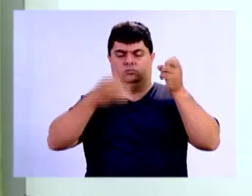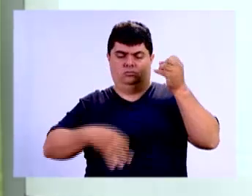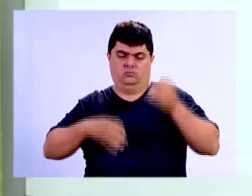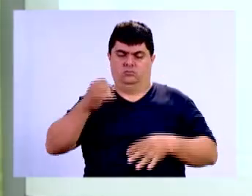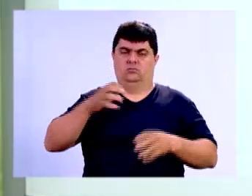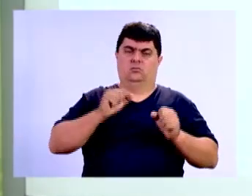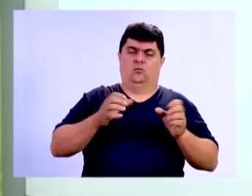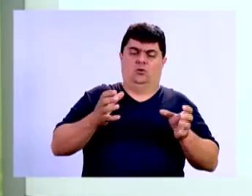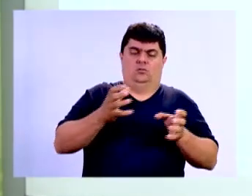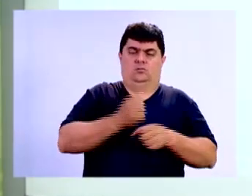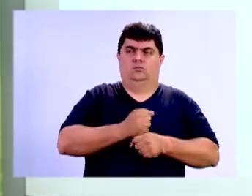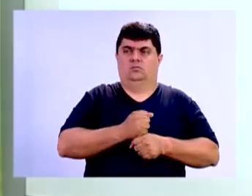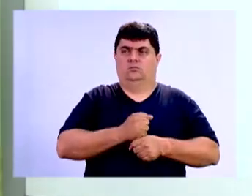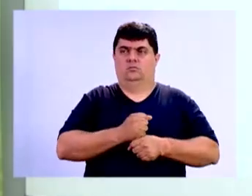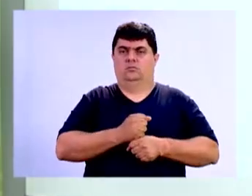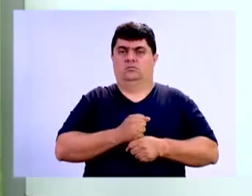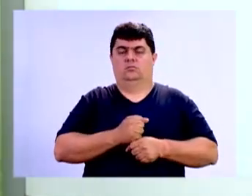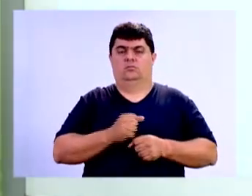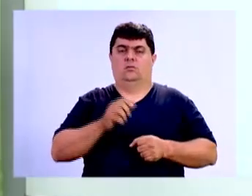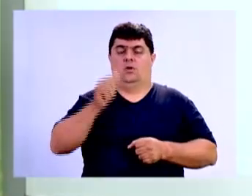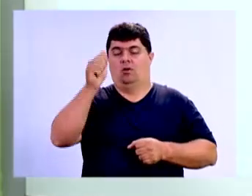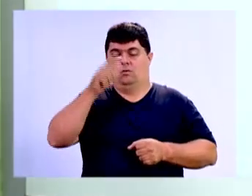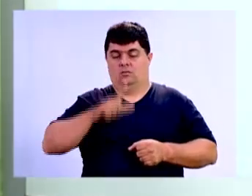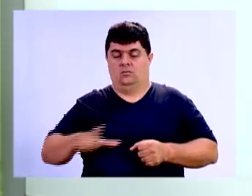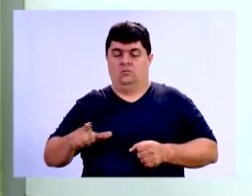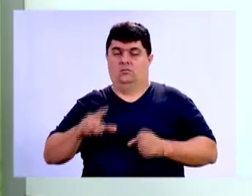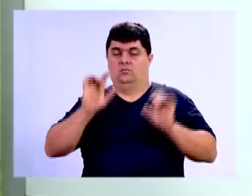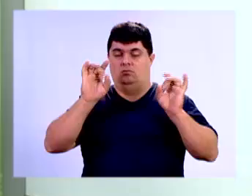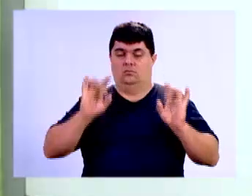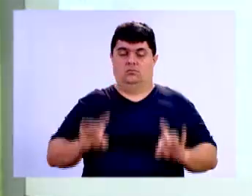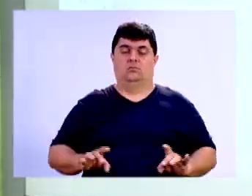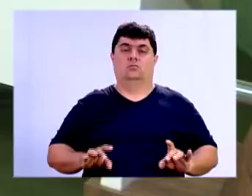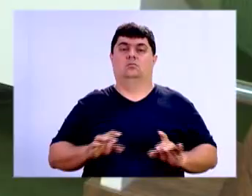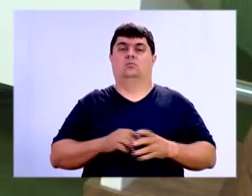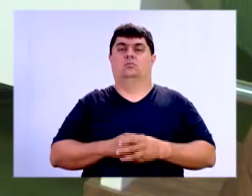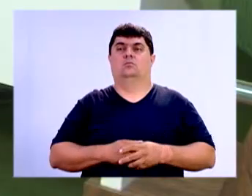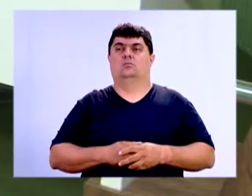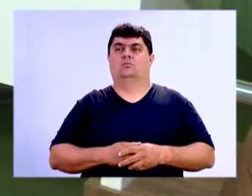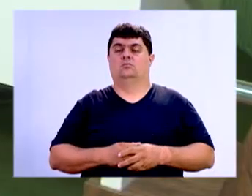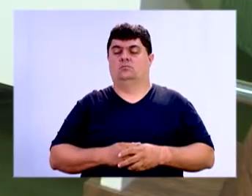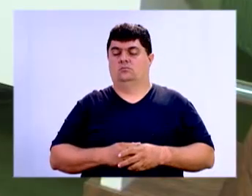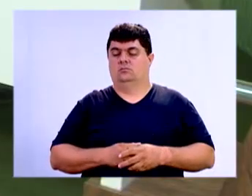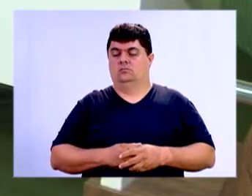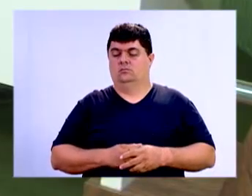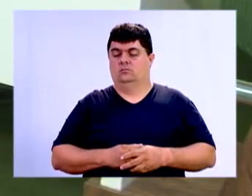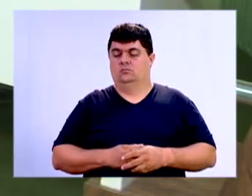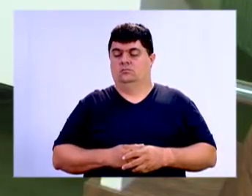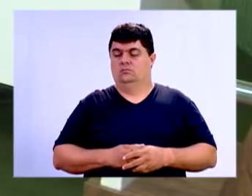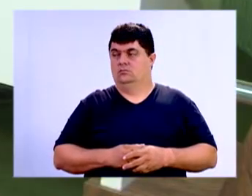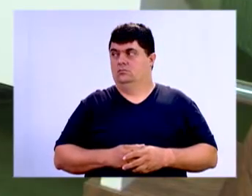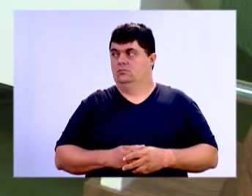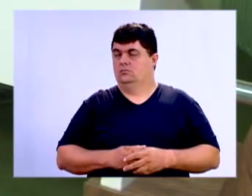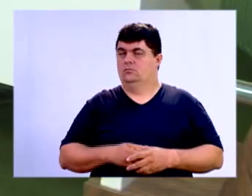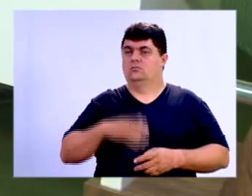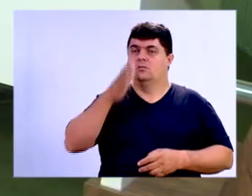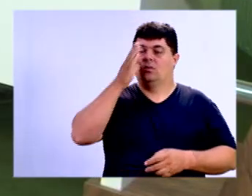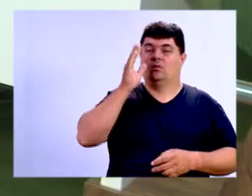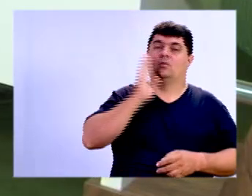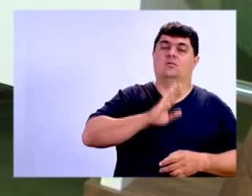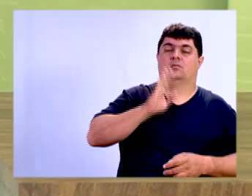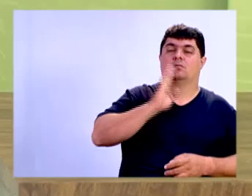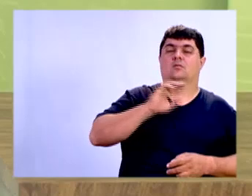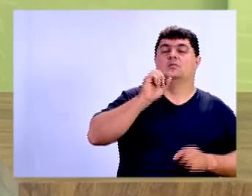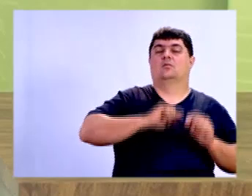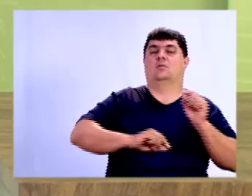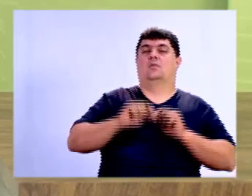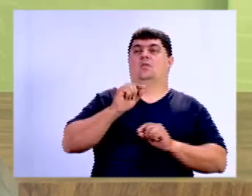posso agrupar. São algoritmos específicos, professor. É até curioso em observar, uma curiosidade é